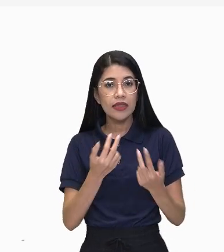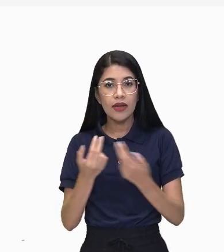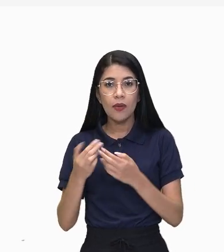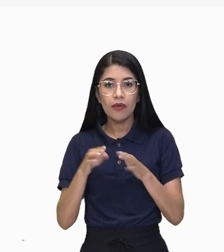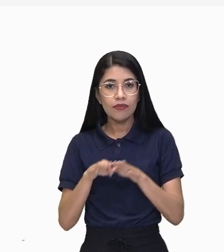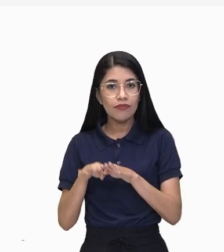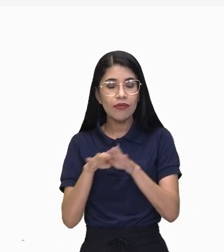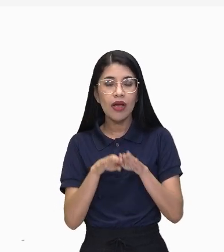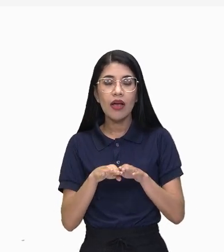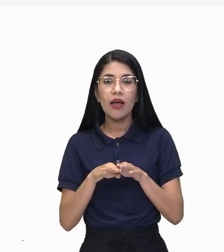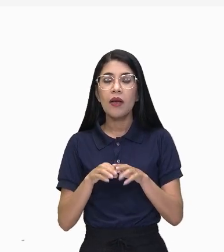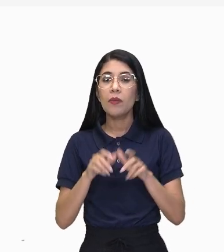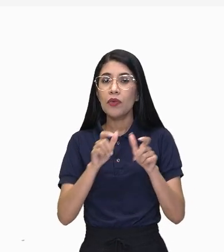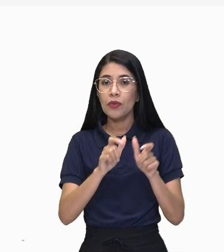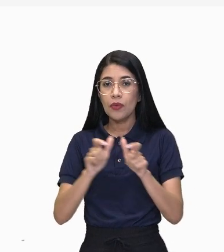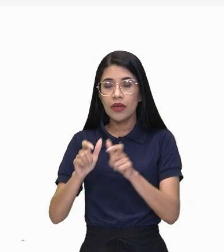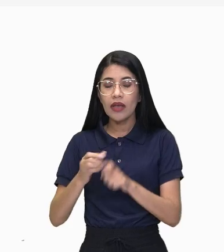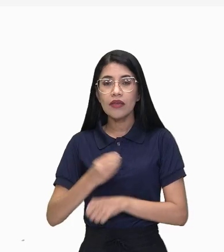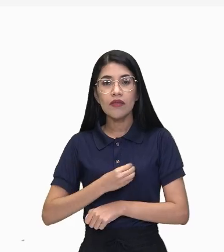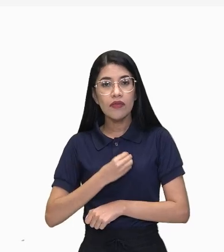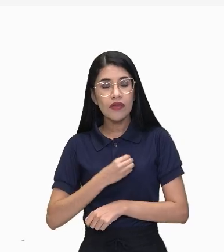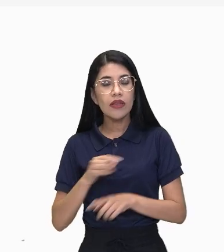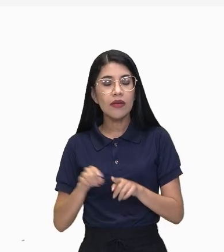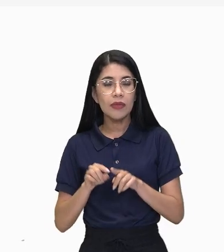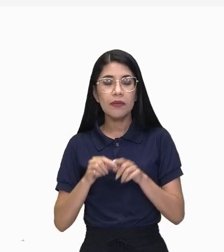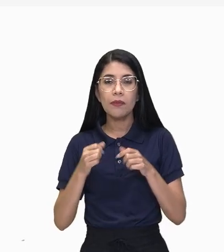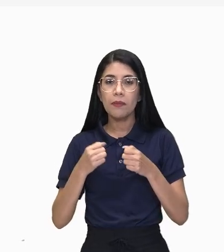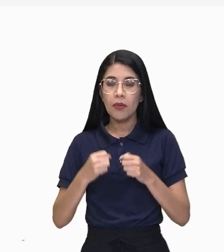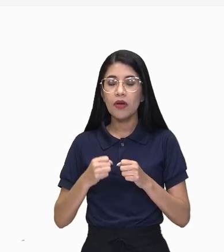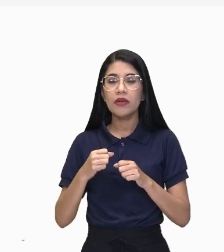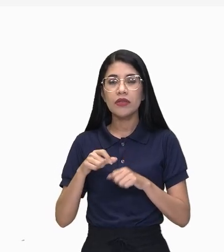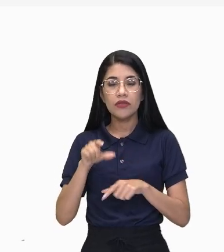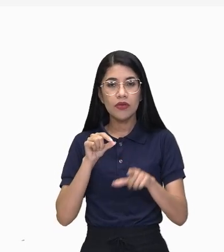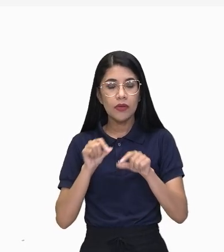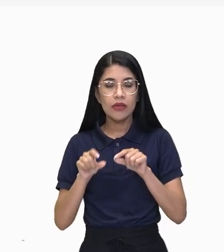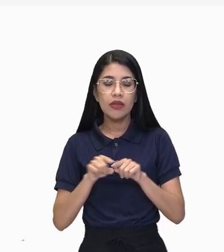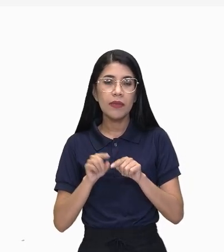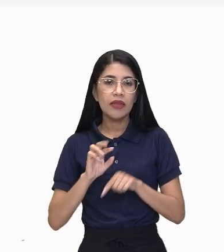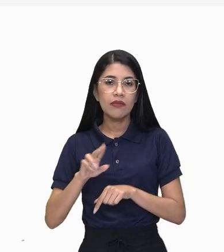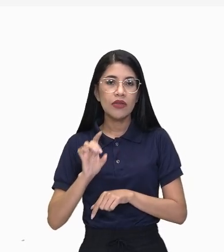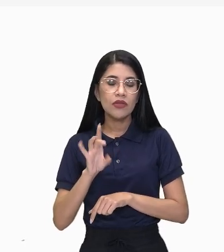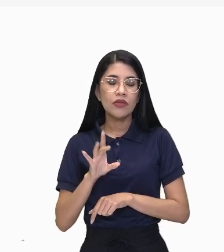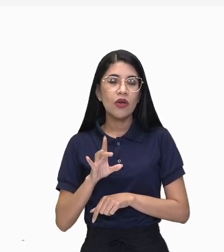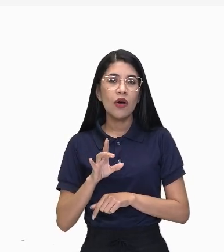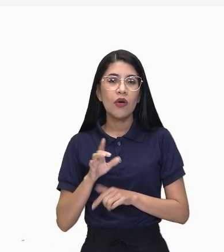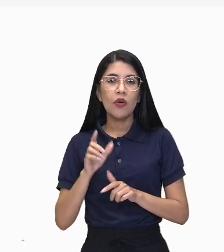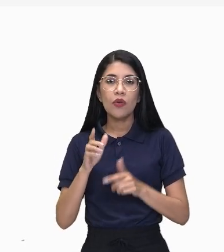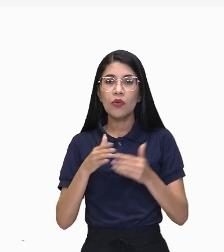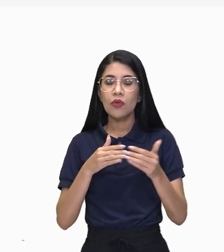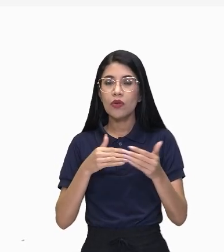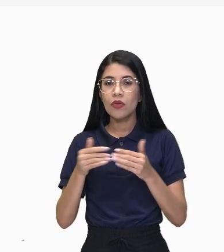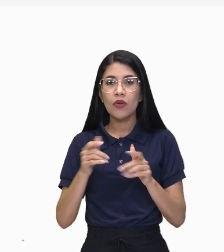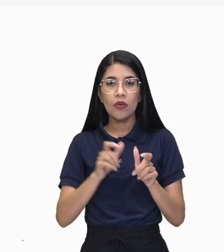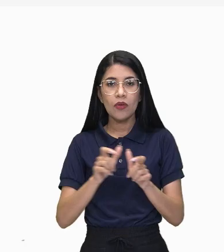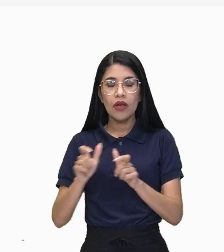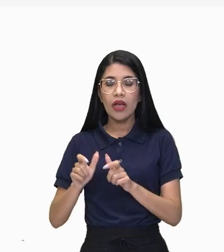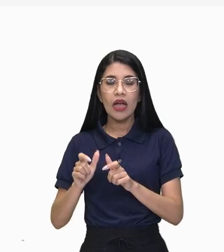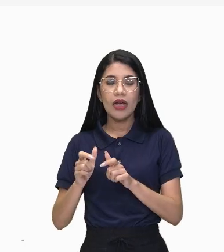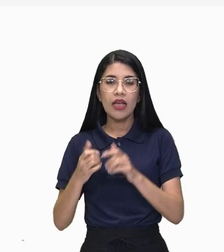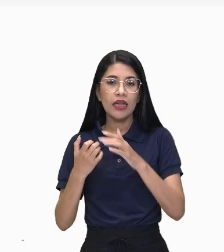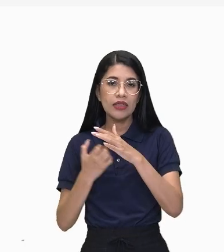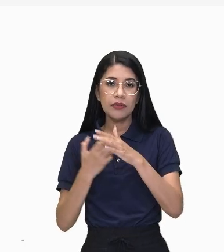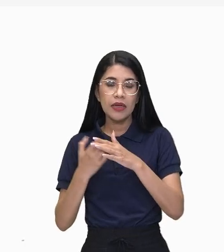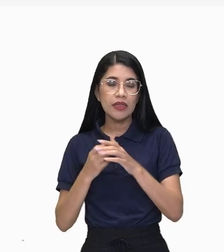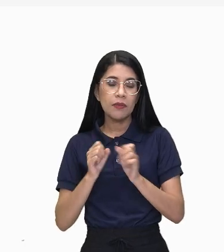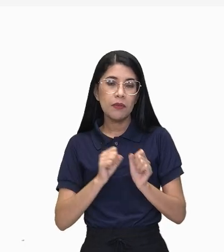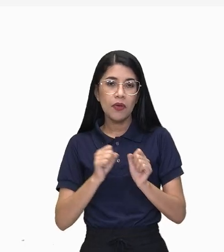os seus ambientes, né, de moradia também, e não só ficar ali à mercê, né, dessas empresas aí que têm esse